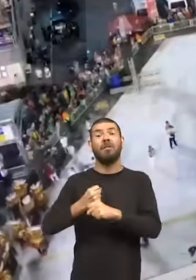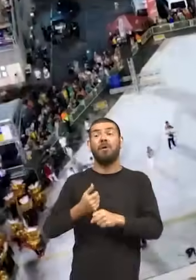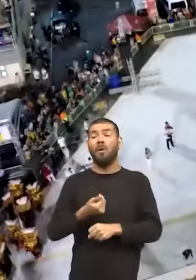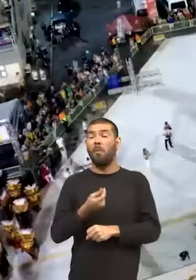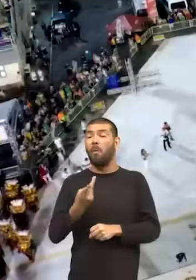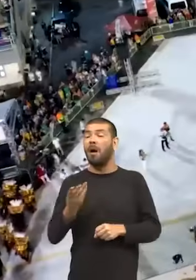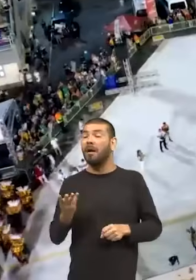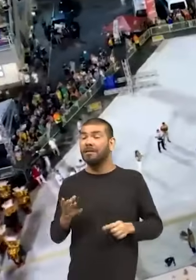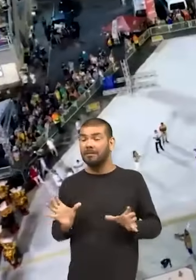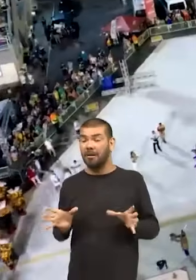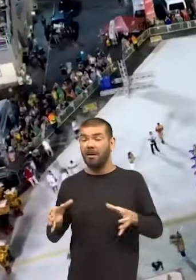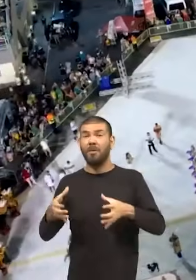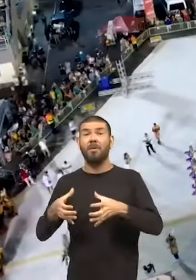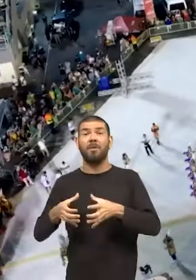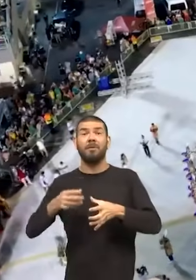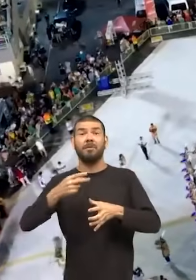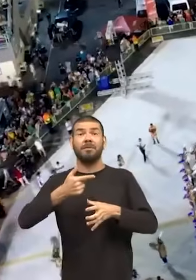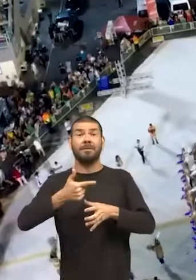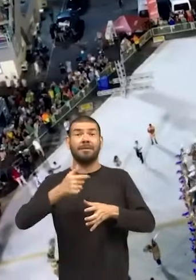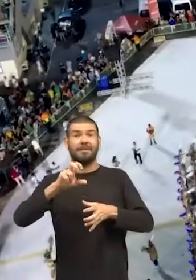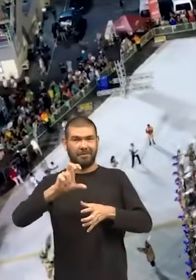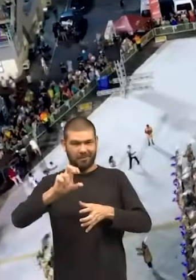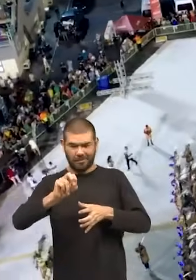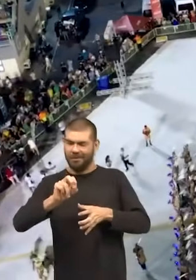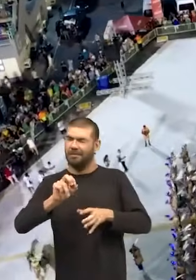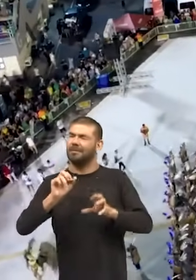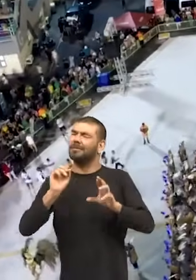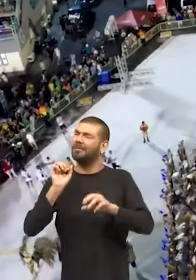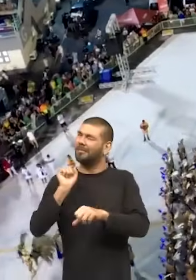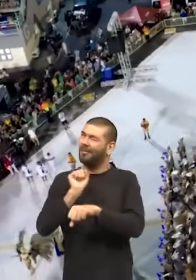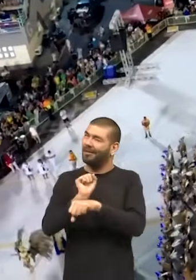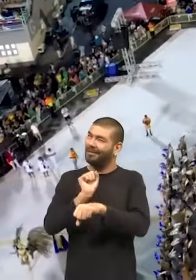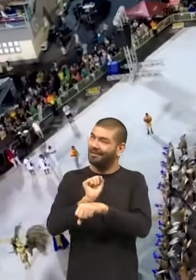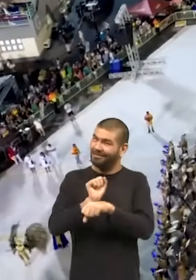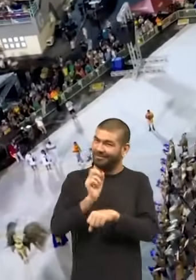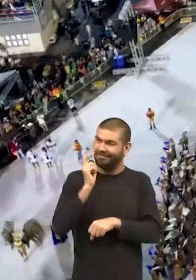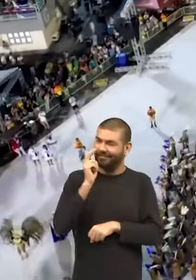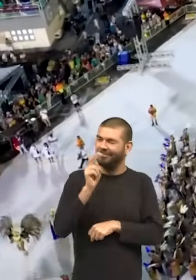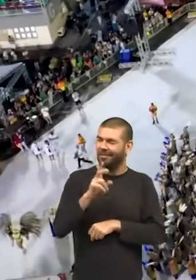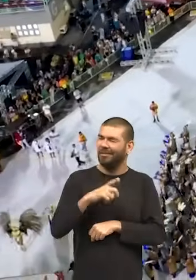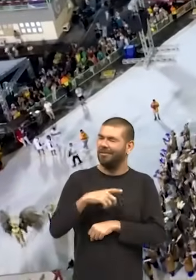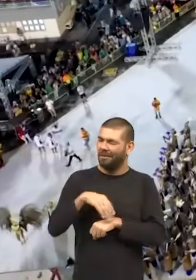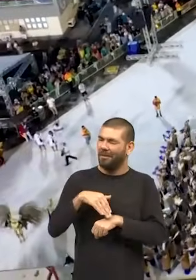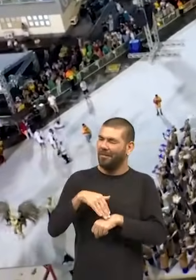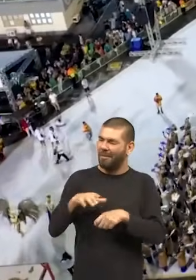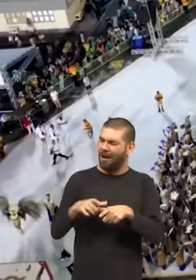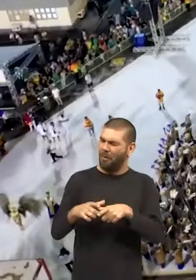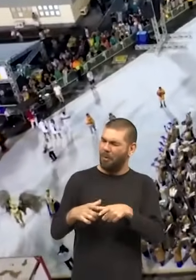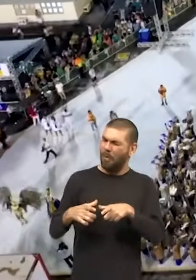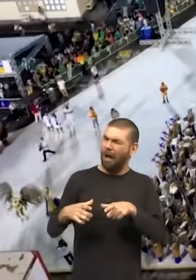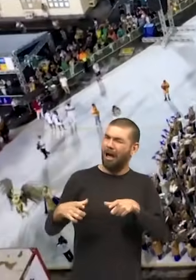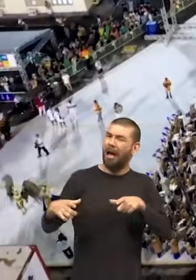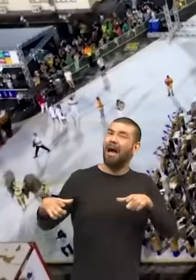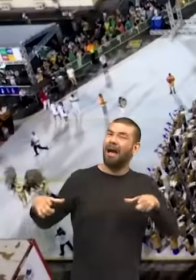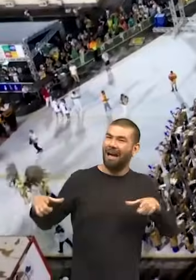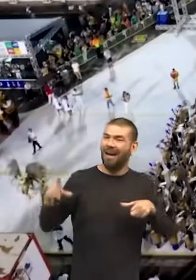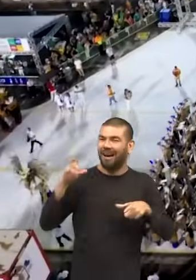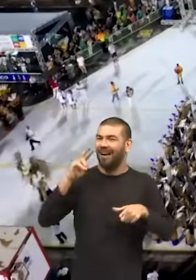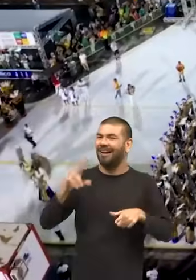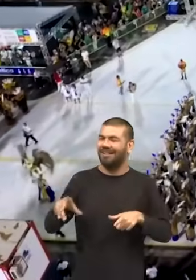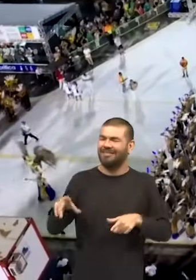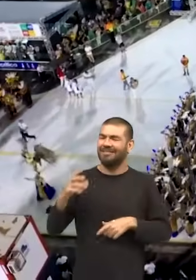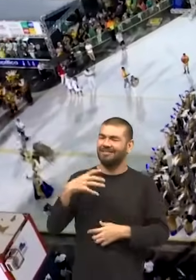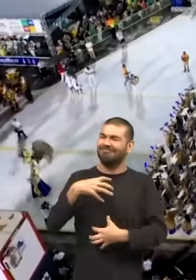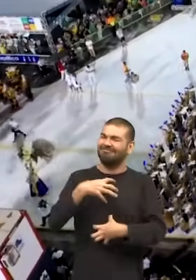250 ritmistas. Então, pode esperar que vem muito grande a nossa bateria. Pode ouvir aí.